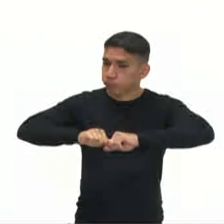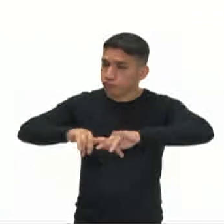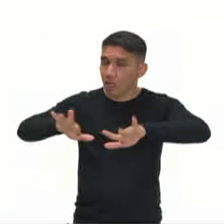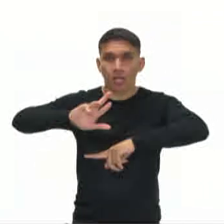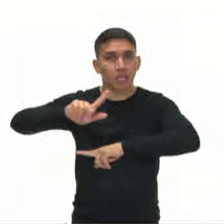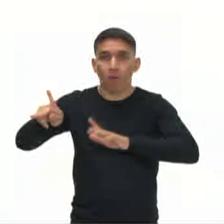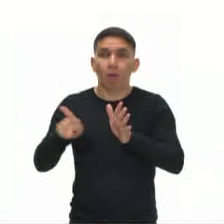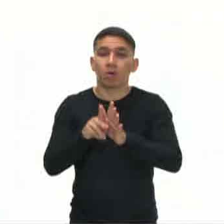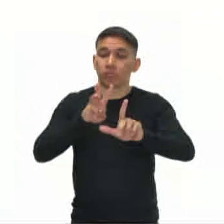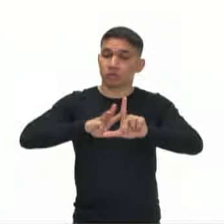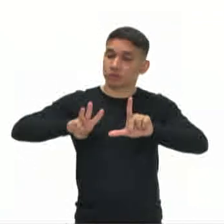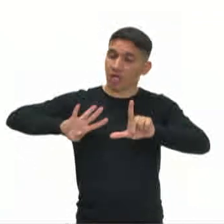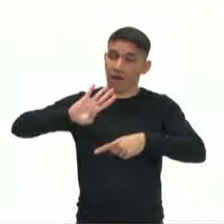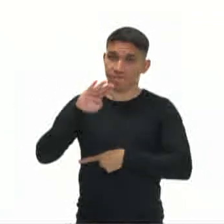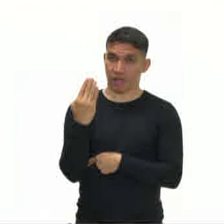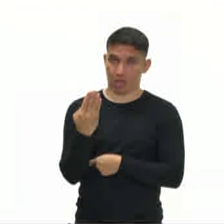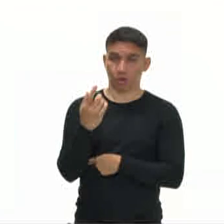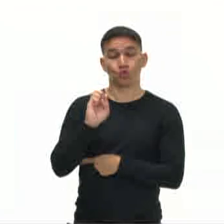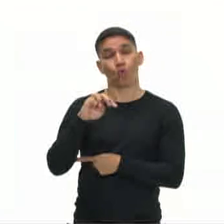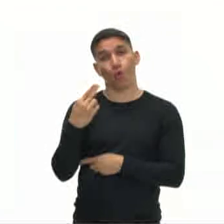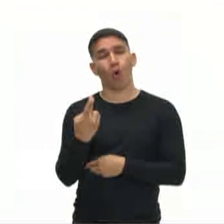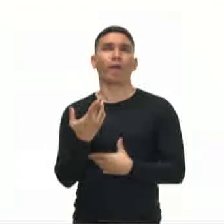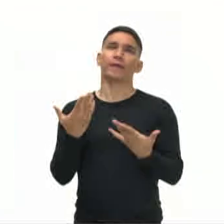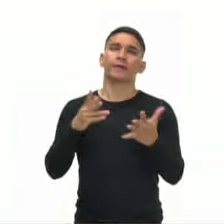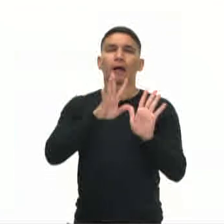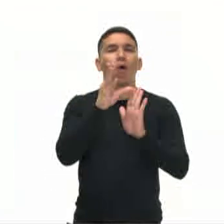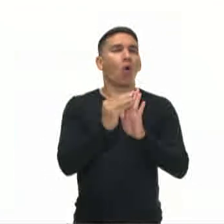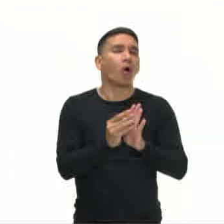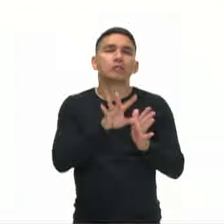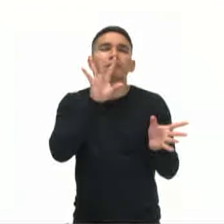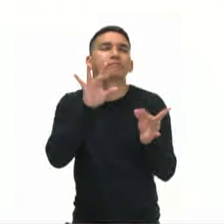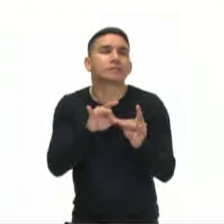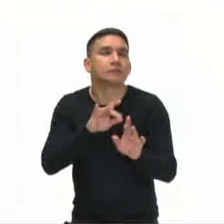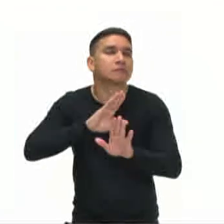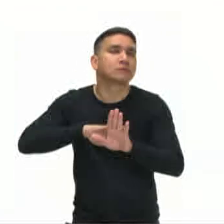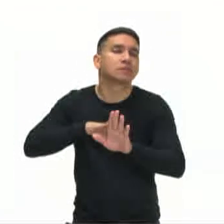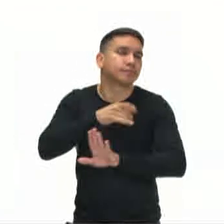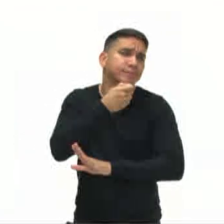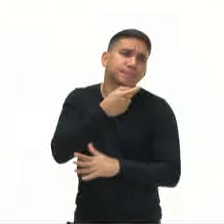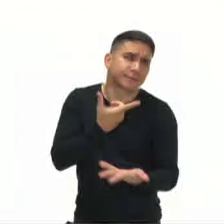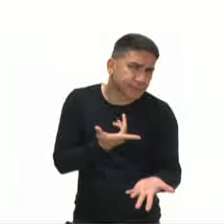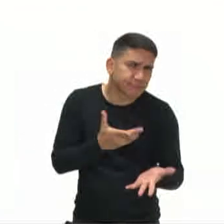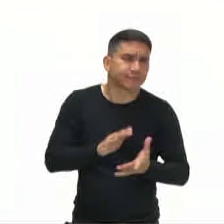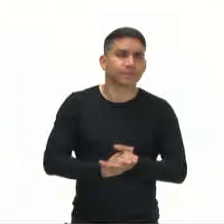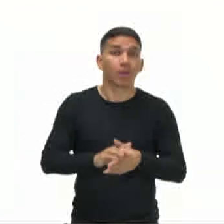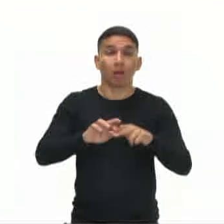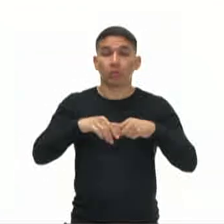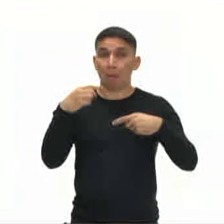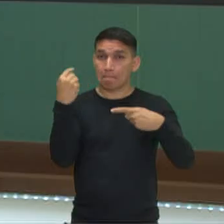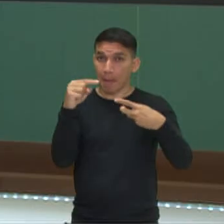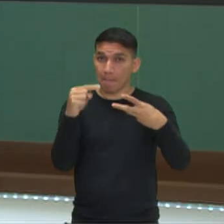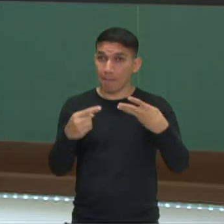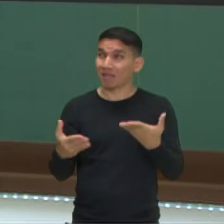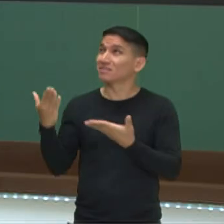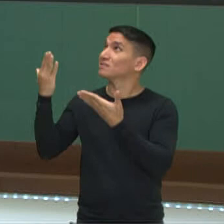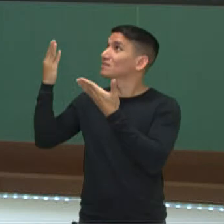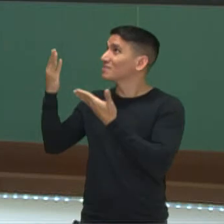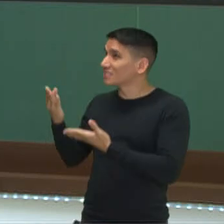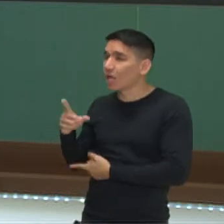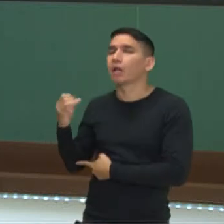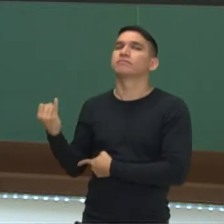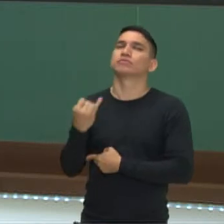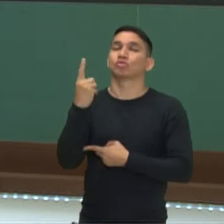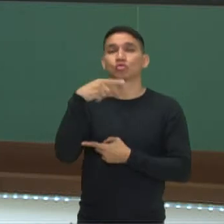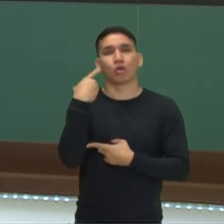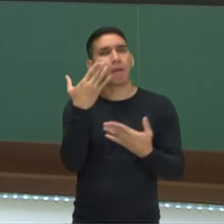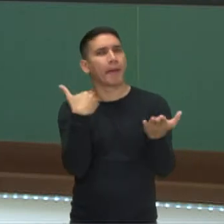site de notícias falsas ou de conteúdo exclusivamente humorístico. Então, aqui, isso é importante a gente